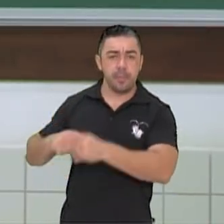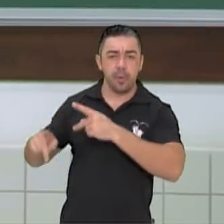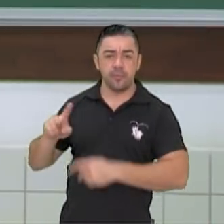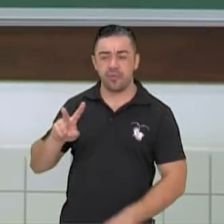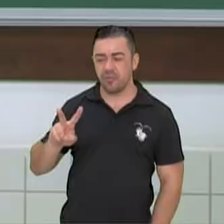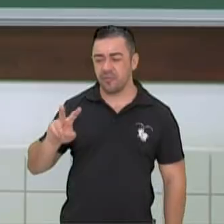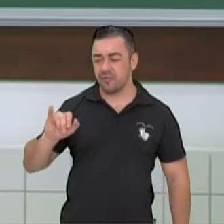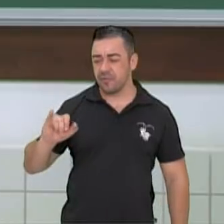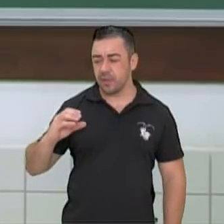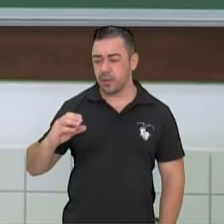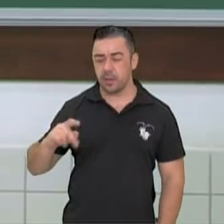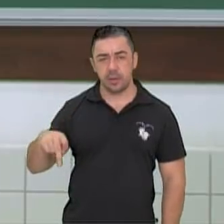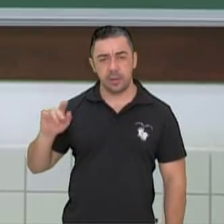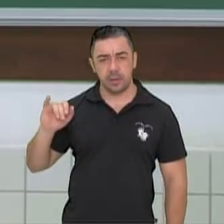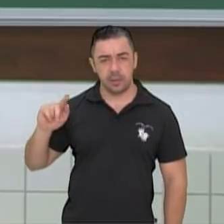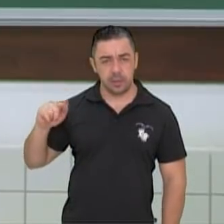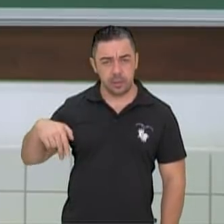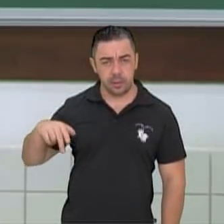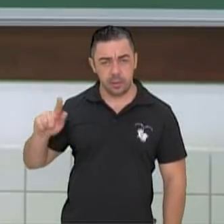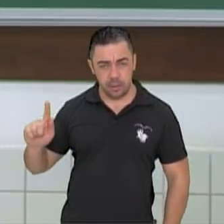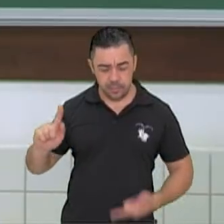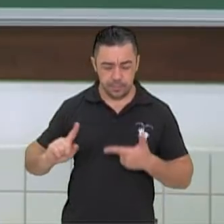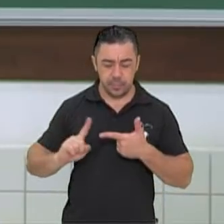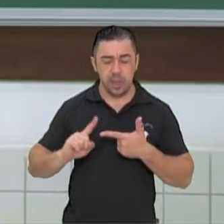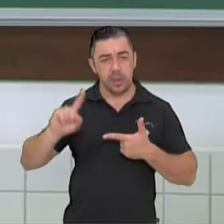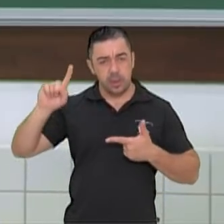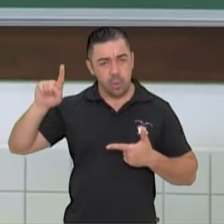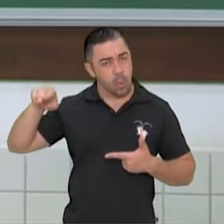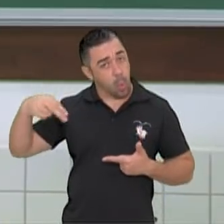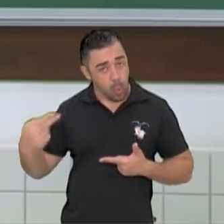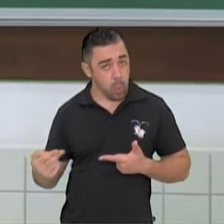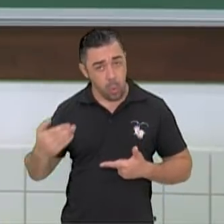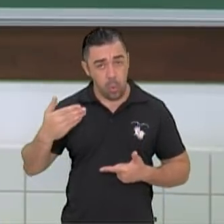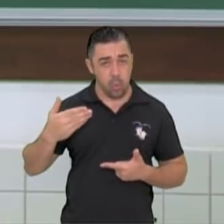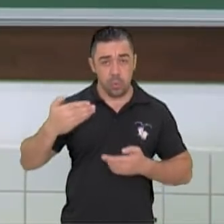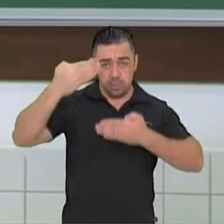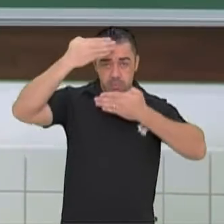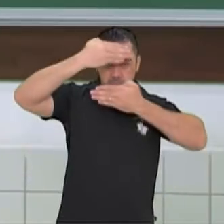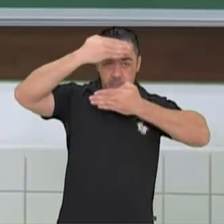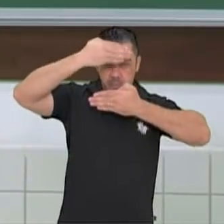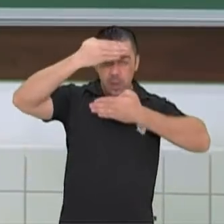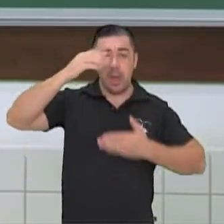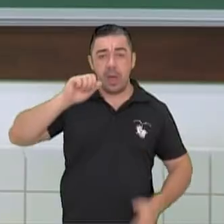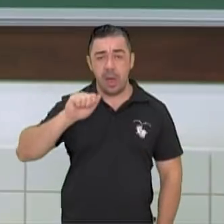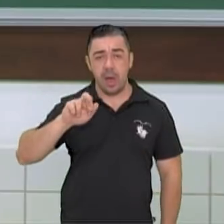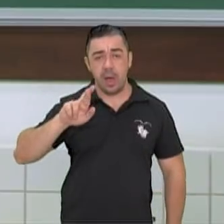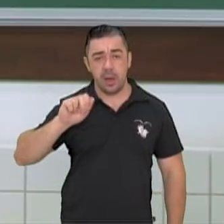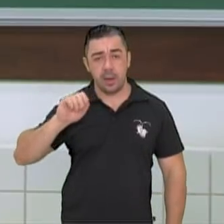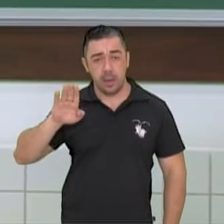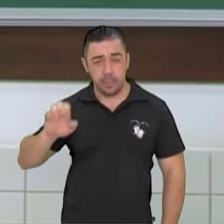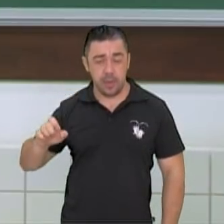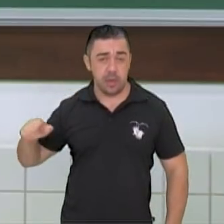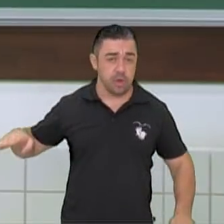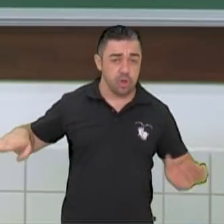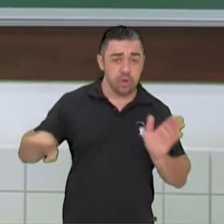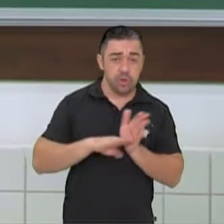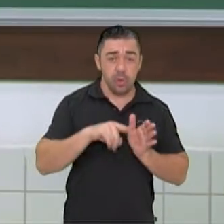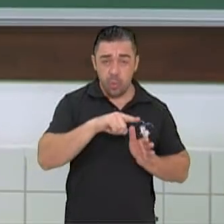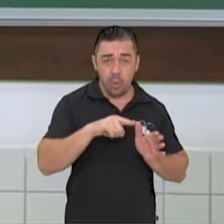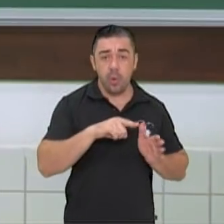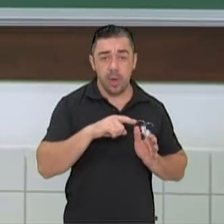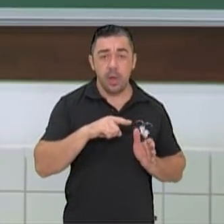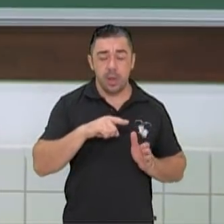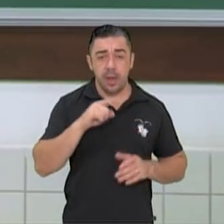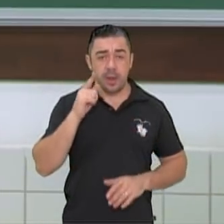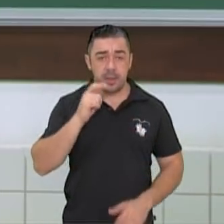vimos que depois de Maomé, os califados dominaram todo o norte da África, chegaram até a Espanha e só não foram mais para